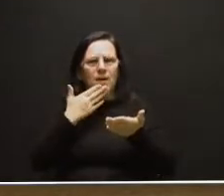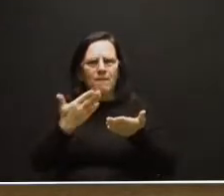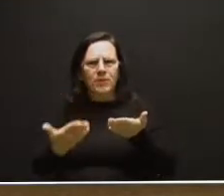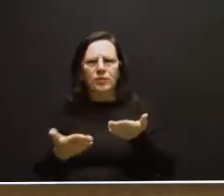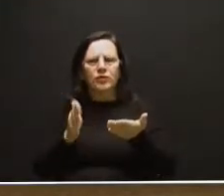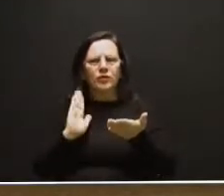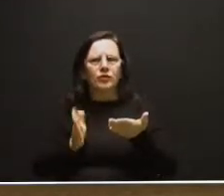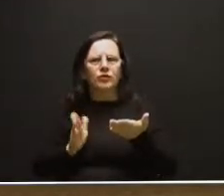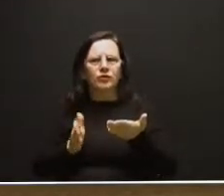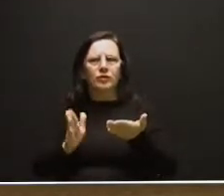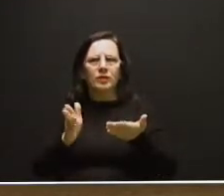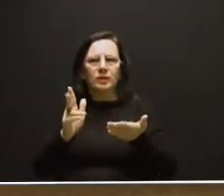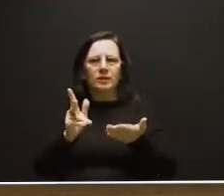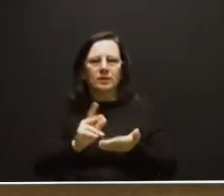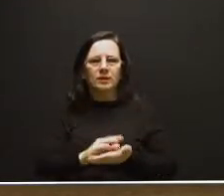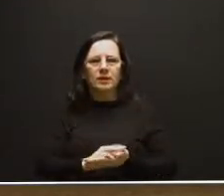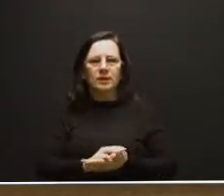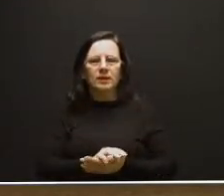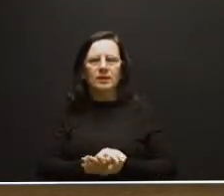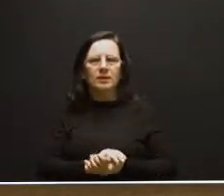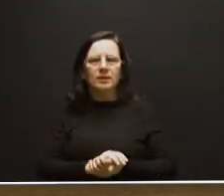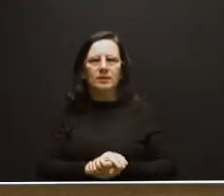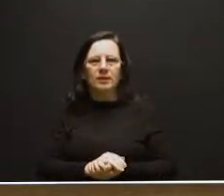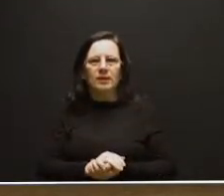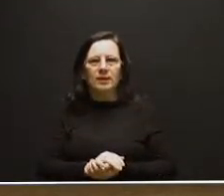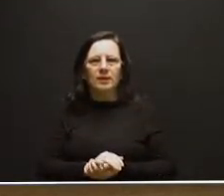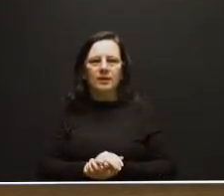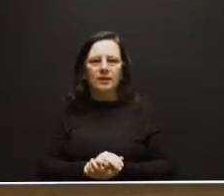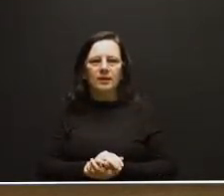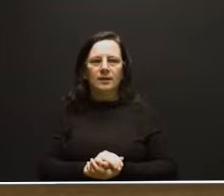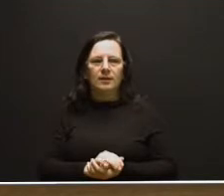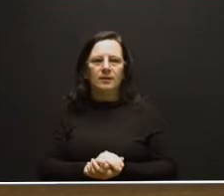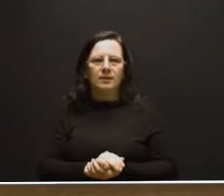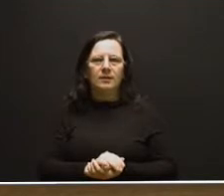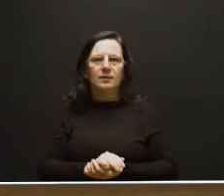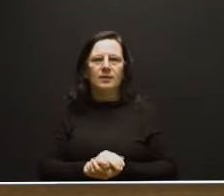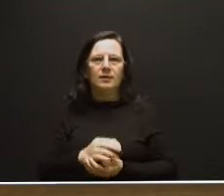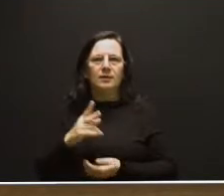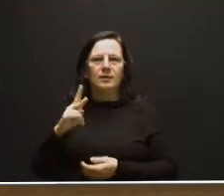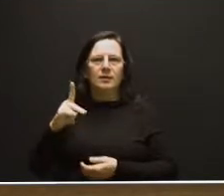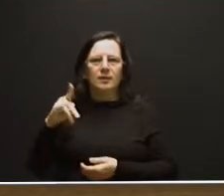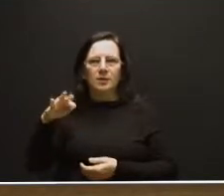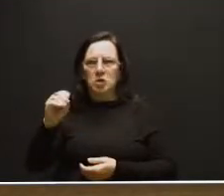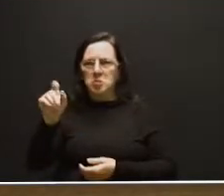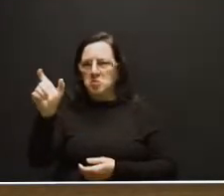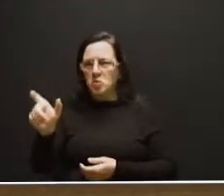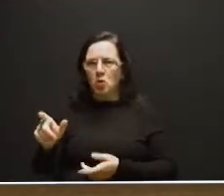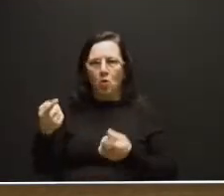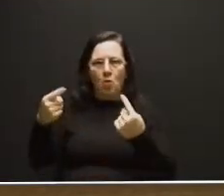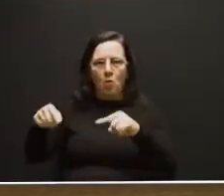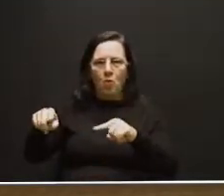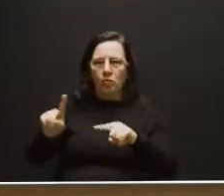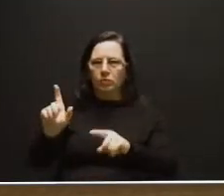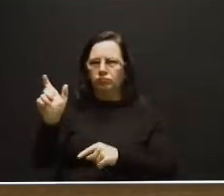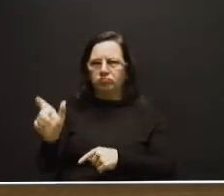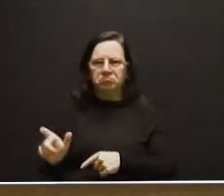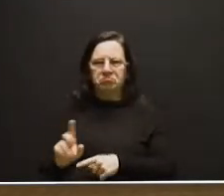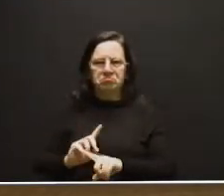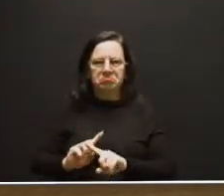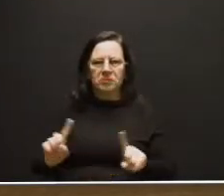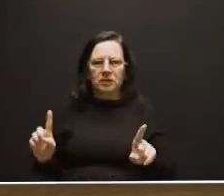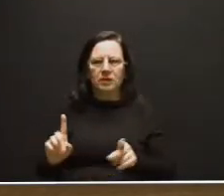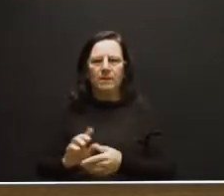vezes nada quanto quer deixar registrado aqui a pessoa do pedro de sá nada contra a pessoa com respeito